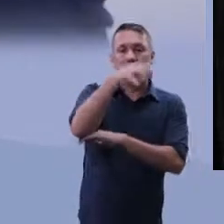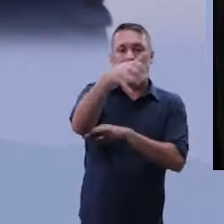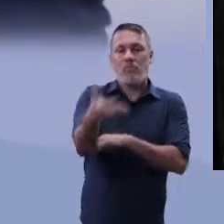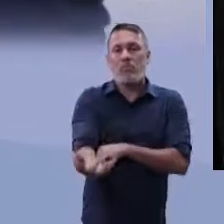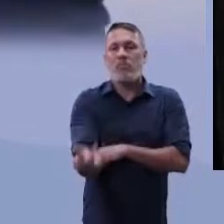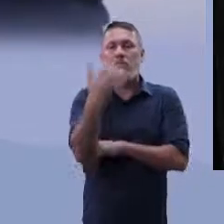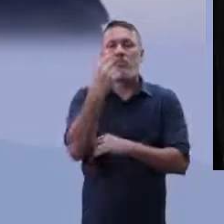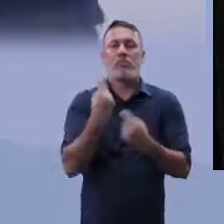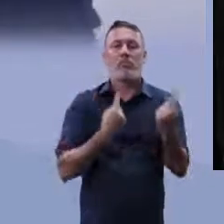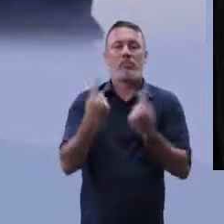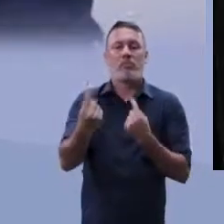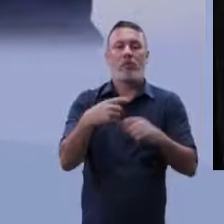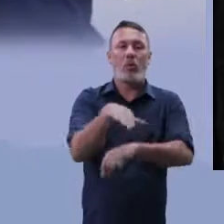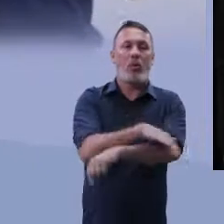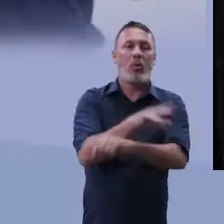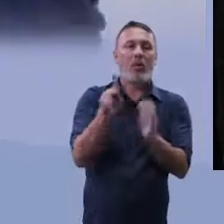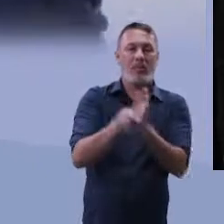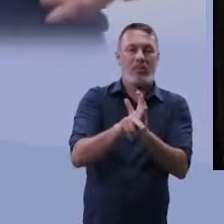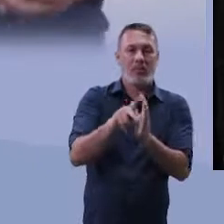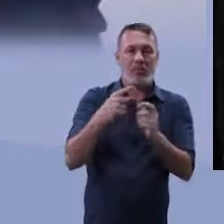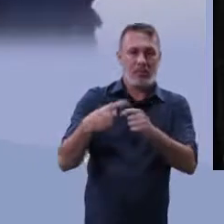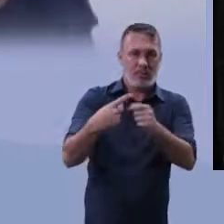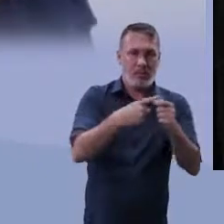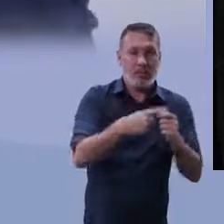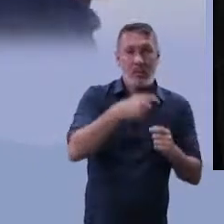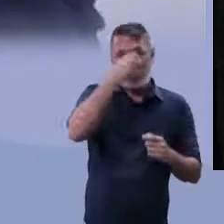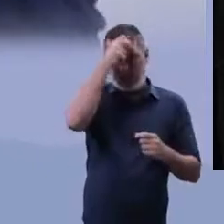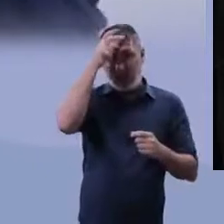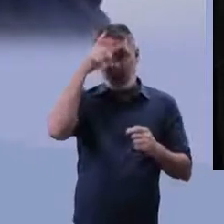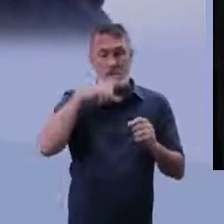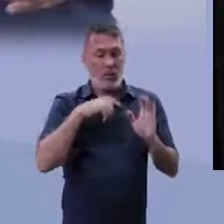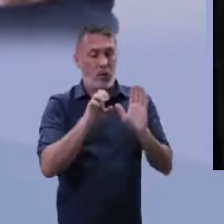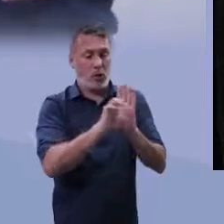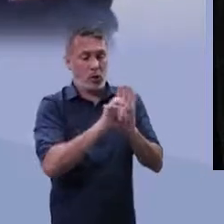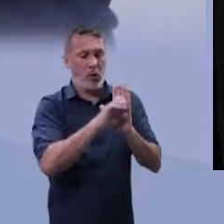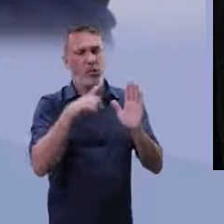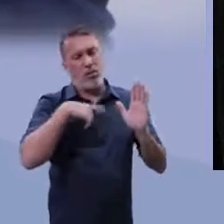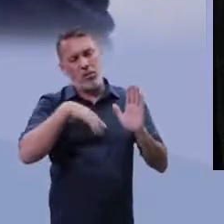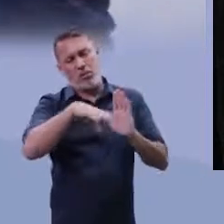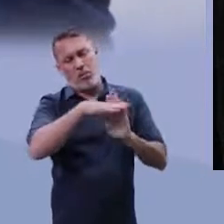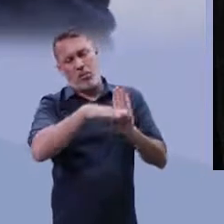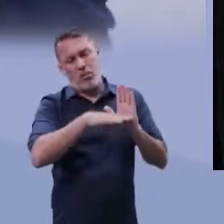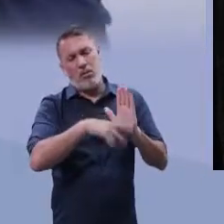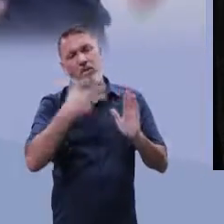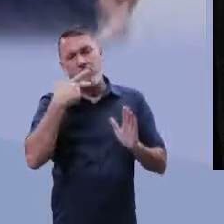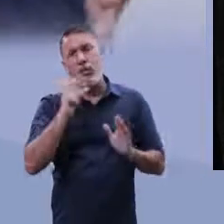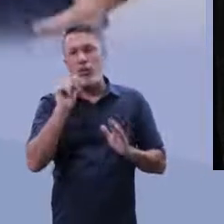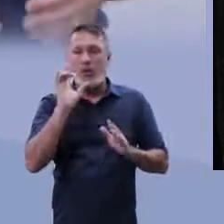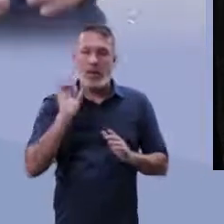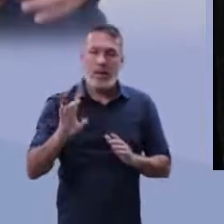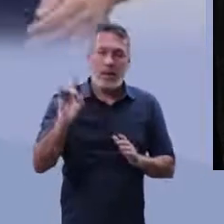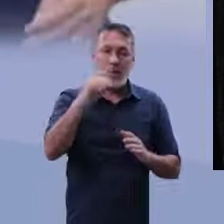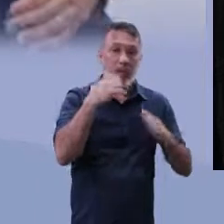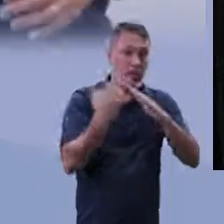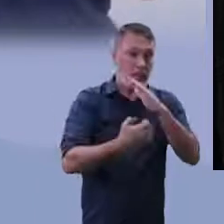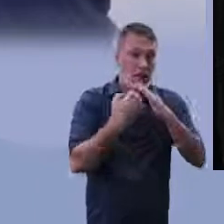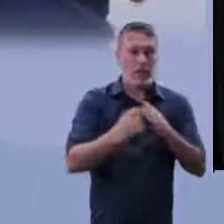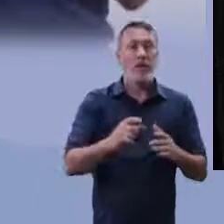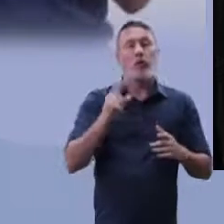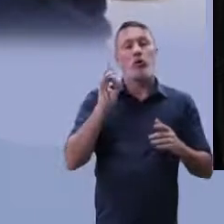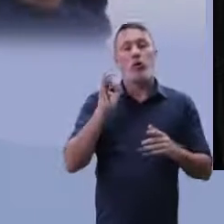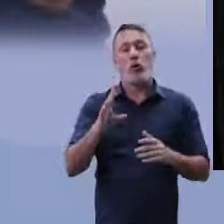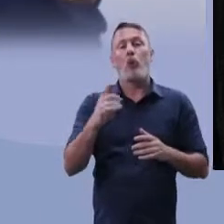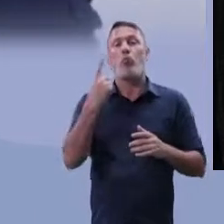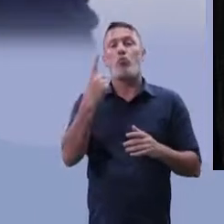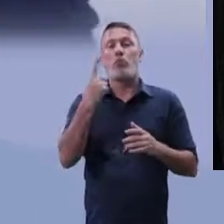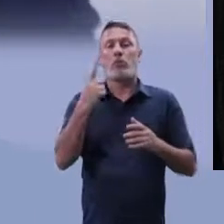a prefeitura elaborou um edital que, entre outras cláusulas, previa: cada empresa interessada só pode cadastrar